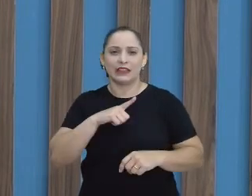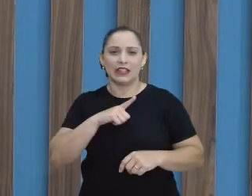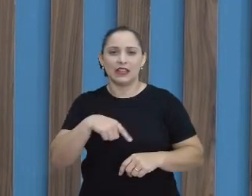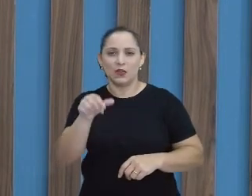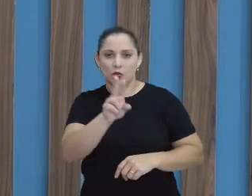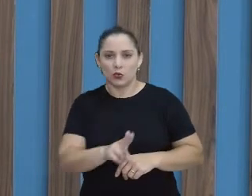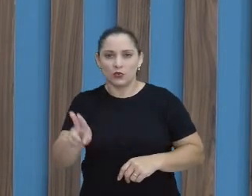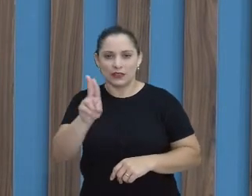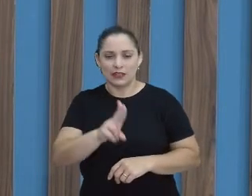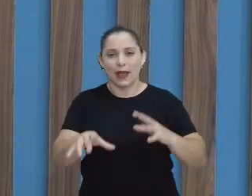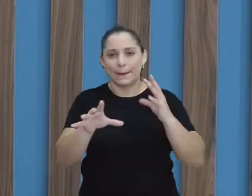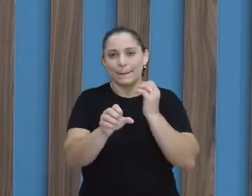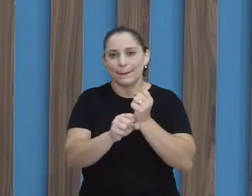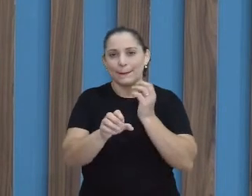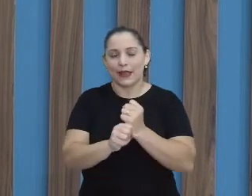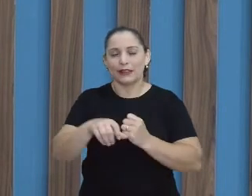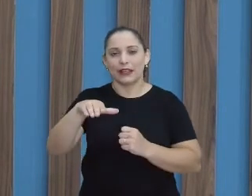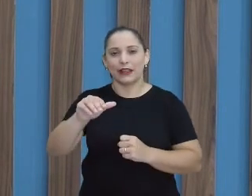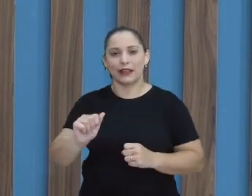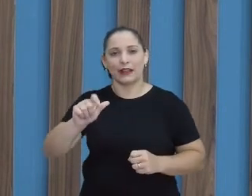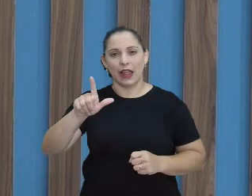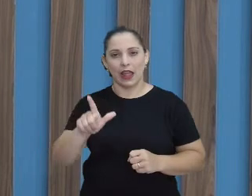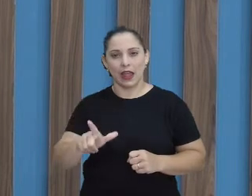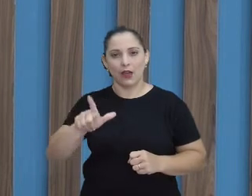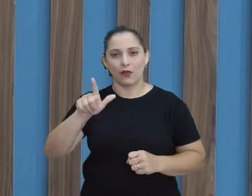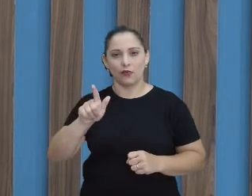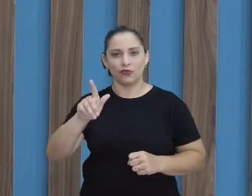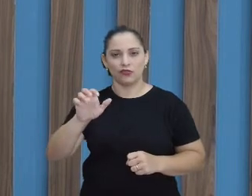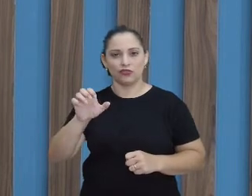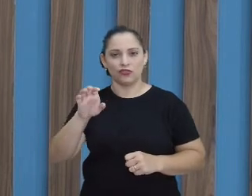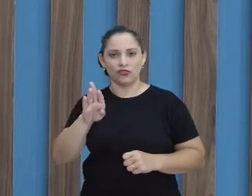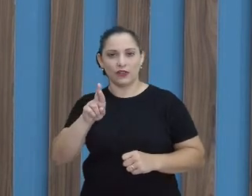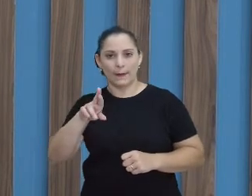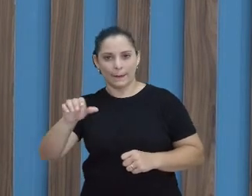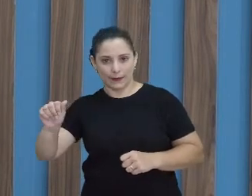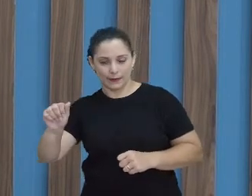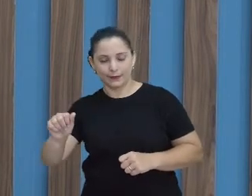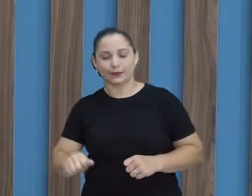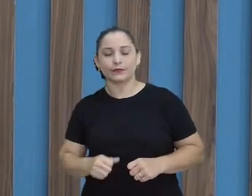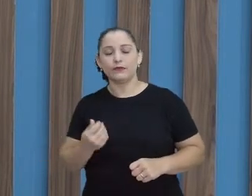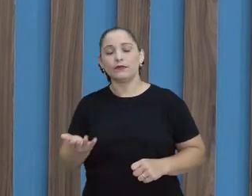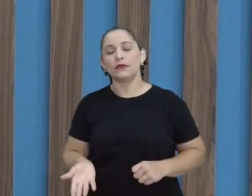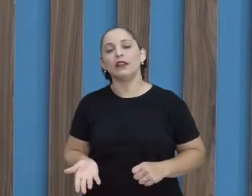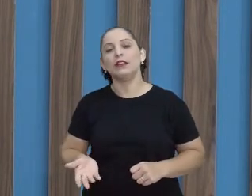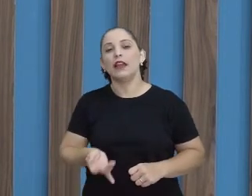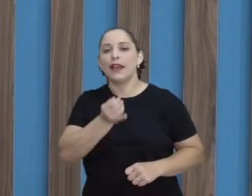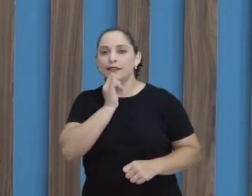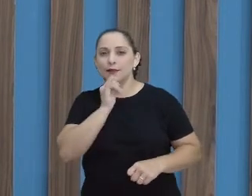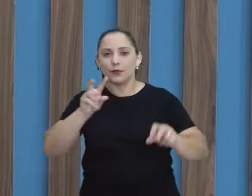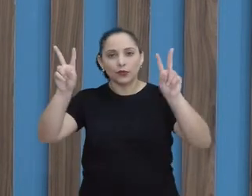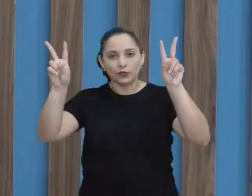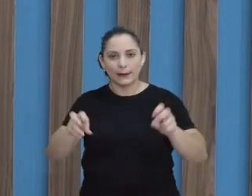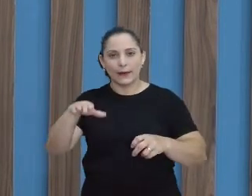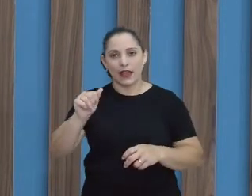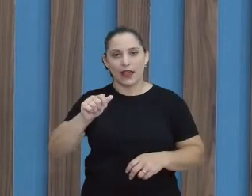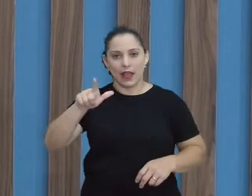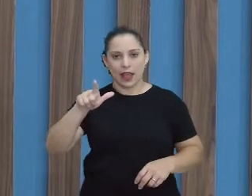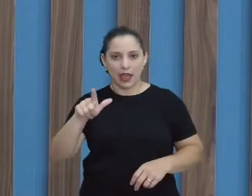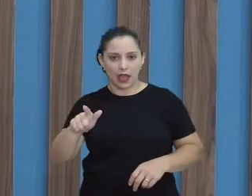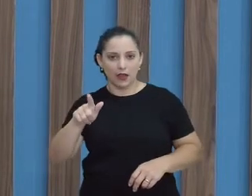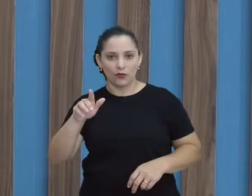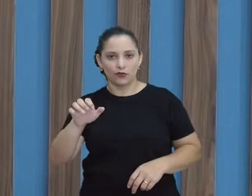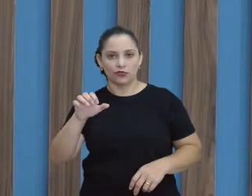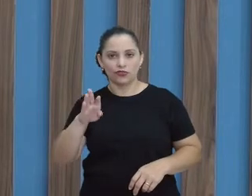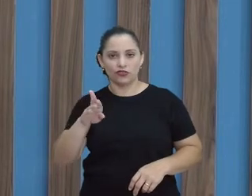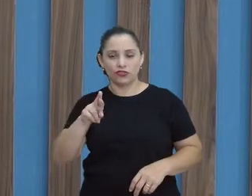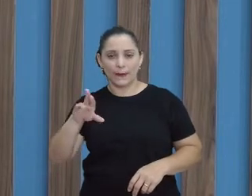algébrica, certo? Na ideia aí da matemática, tá bom? Então, quando a gente falar de álgebra, você sempre vai ter a noção aí